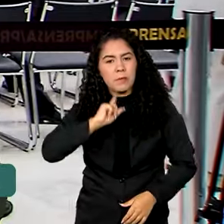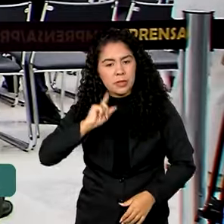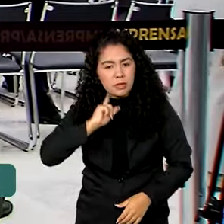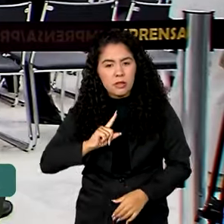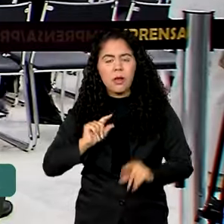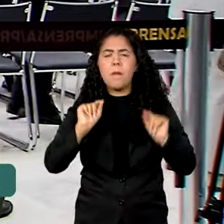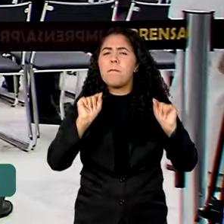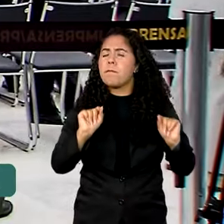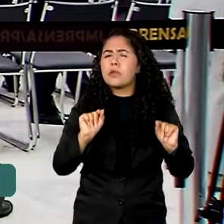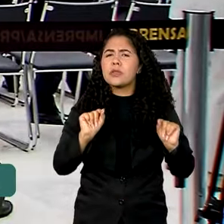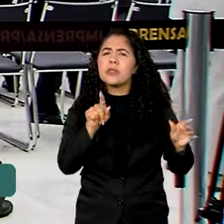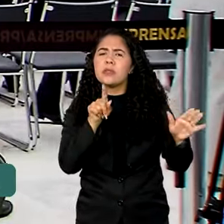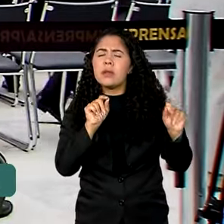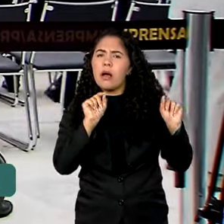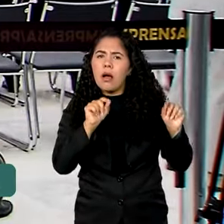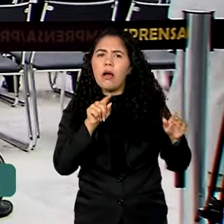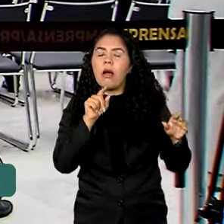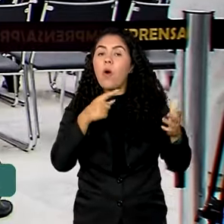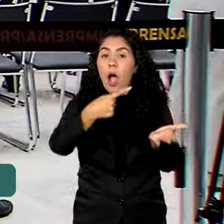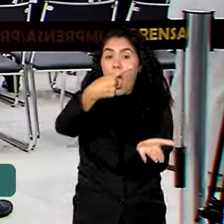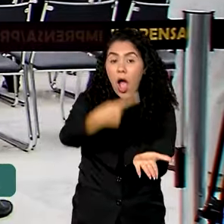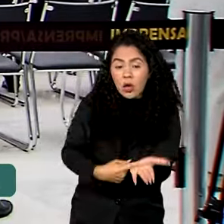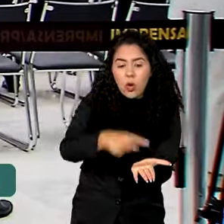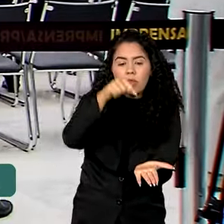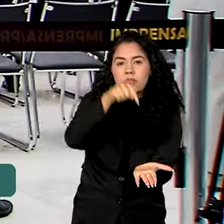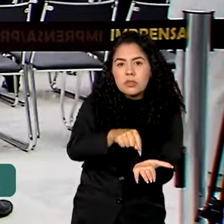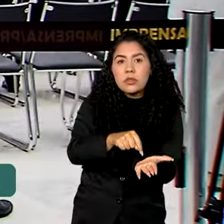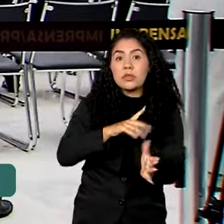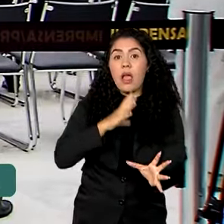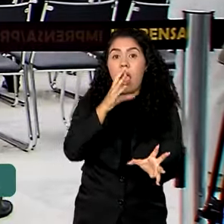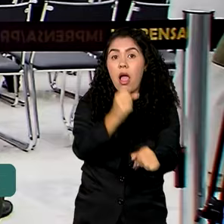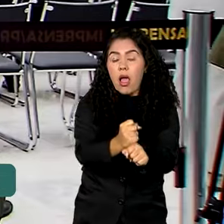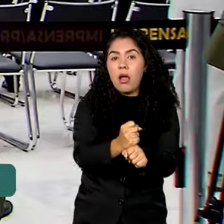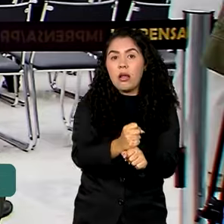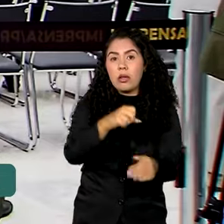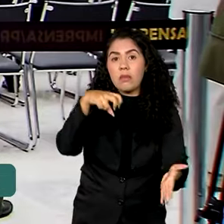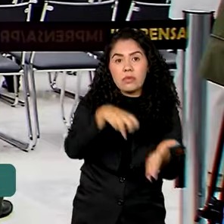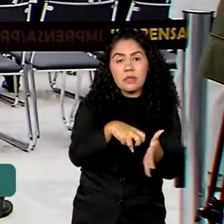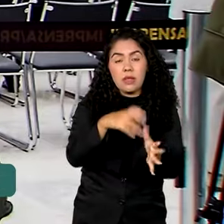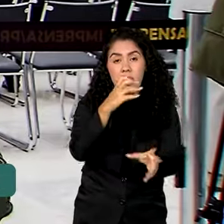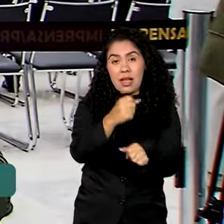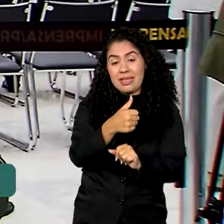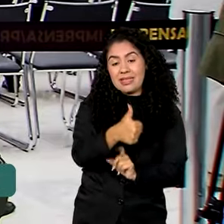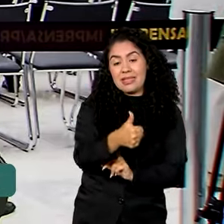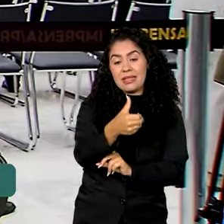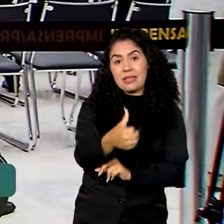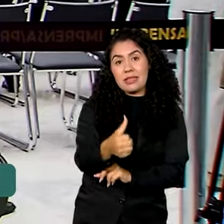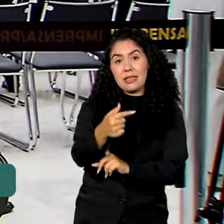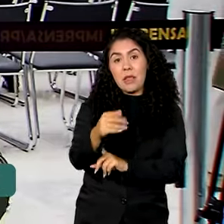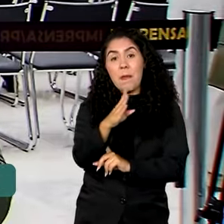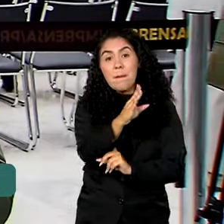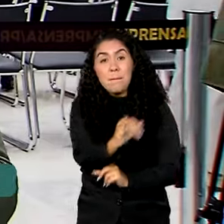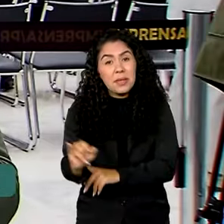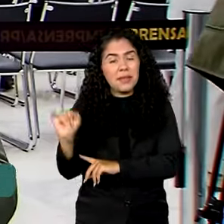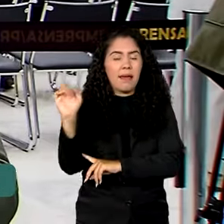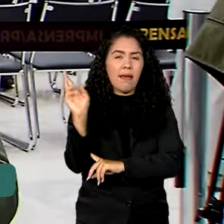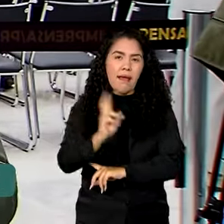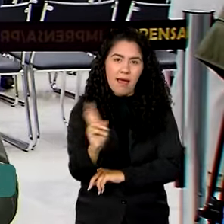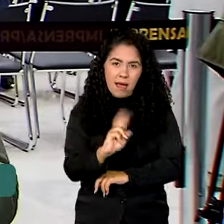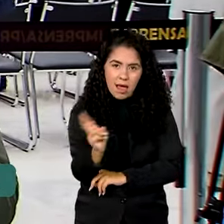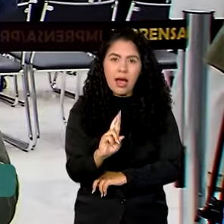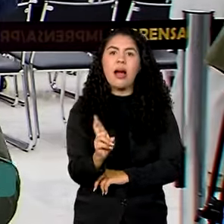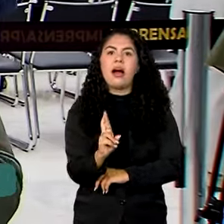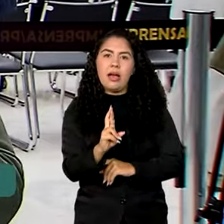tem sido levantado é que esse acordo ele deve totalizar uma indenização de cerca de 167 bilhões de reais para